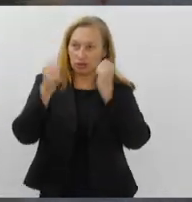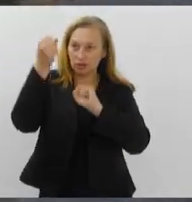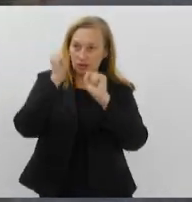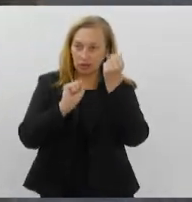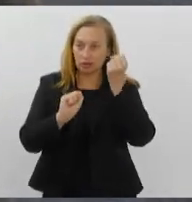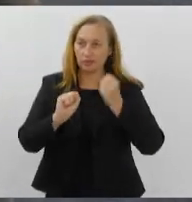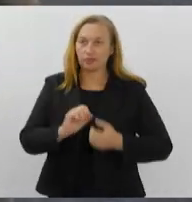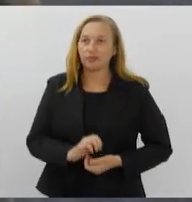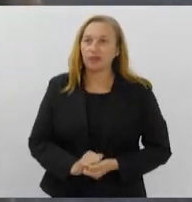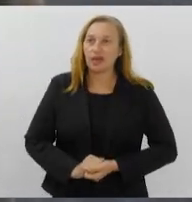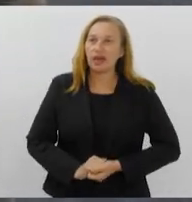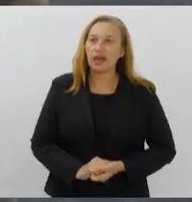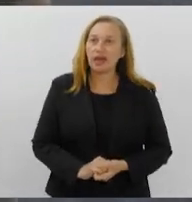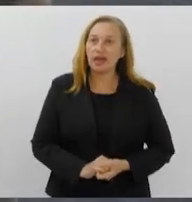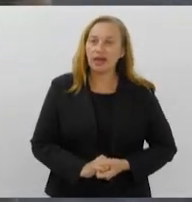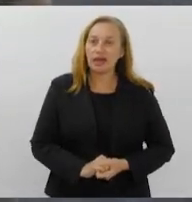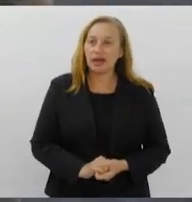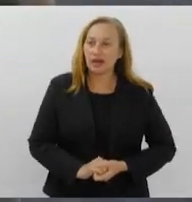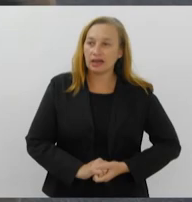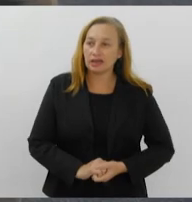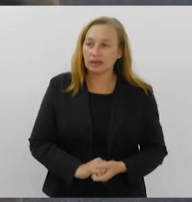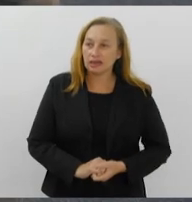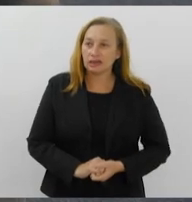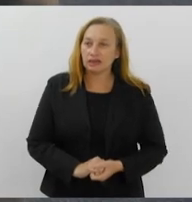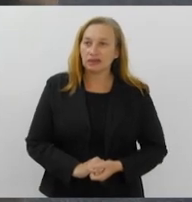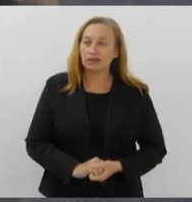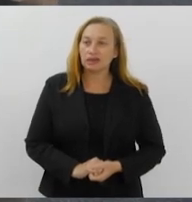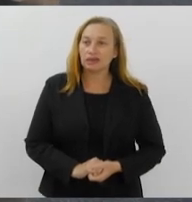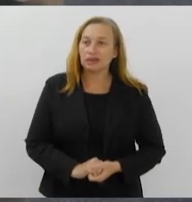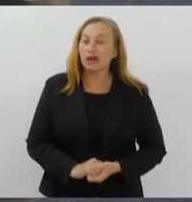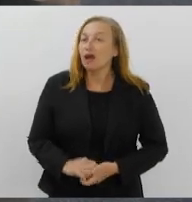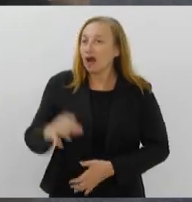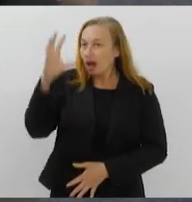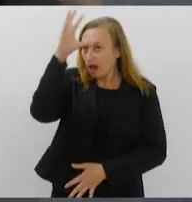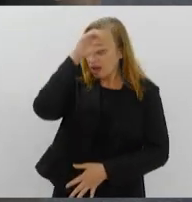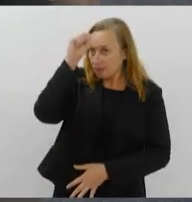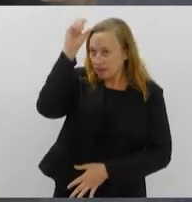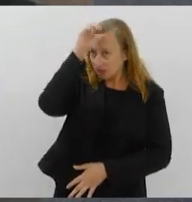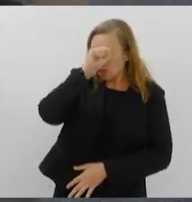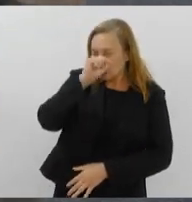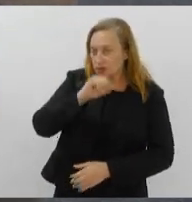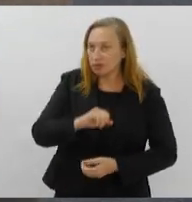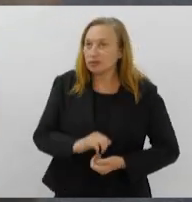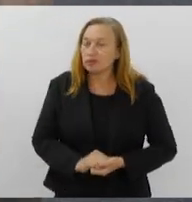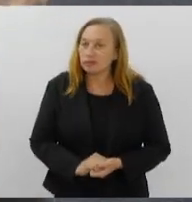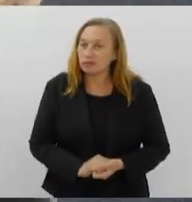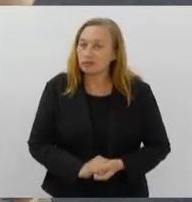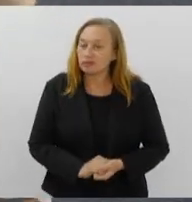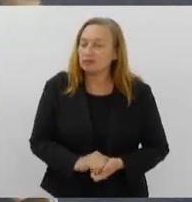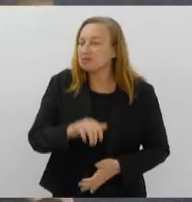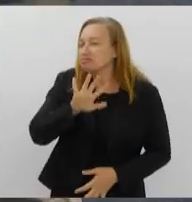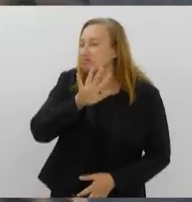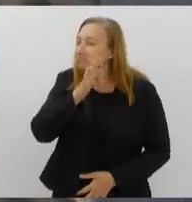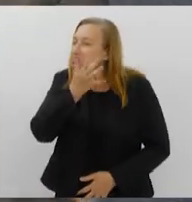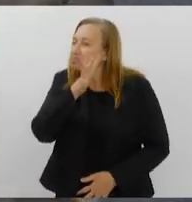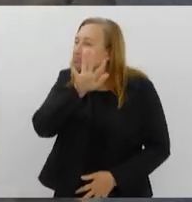E aprendi com o taylorismo, que foi mais ou